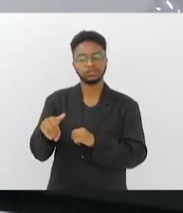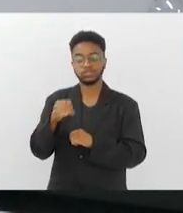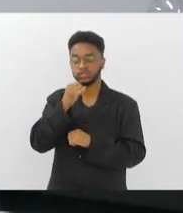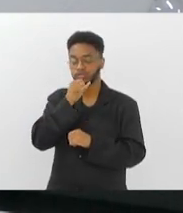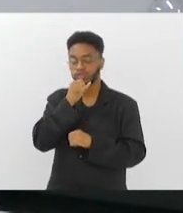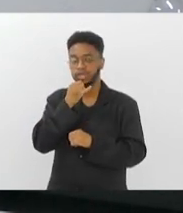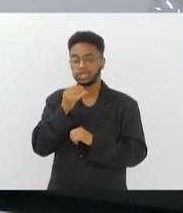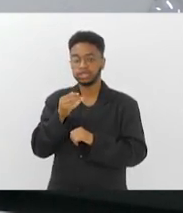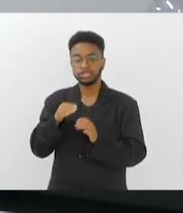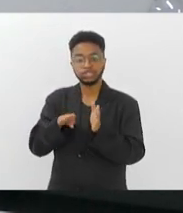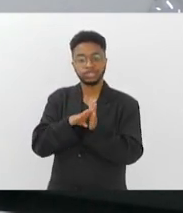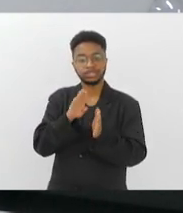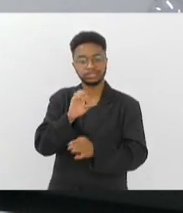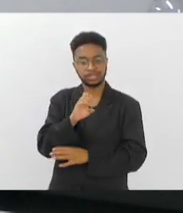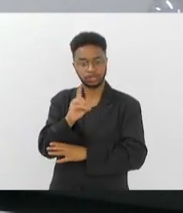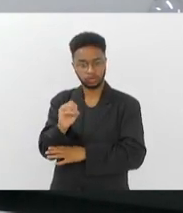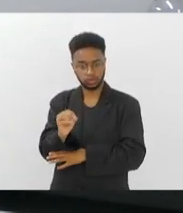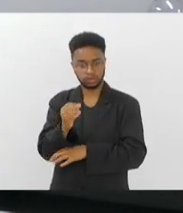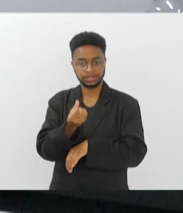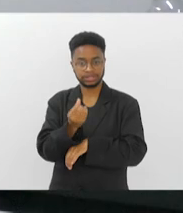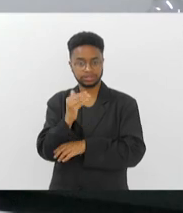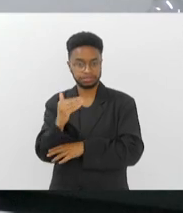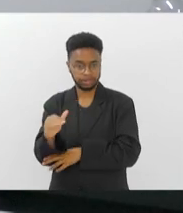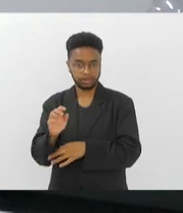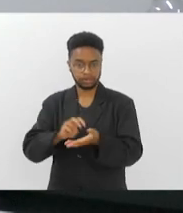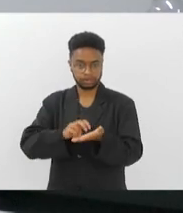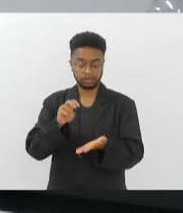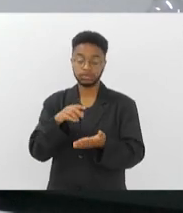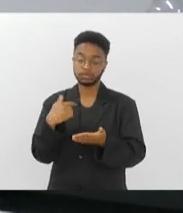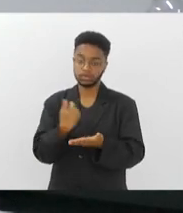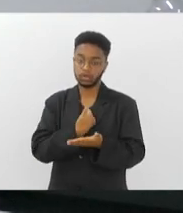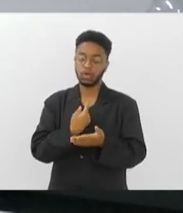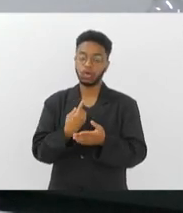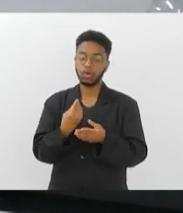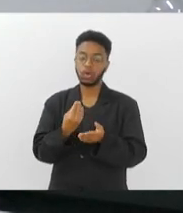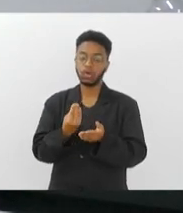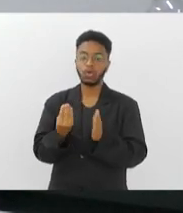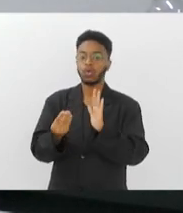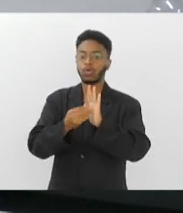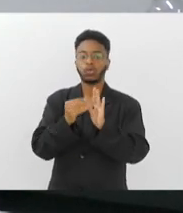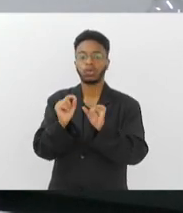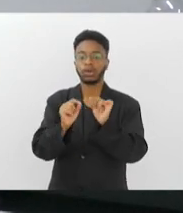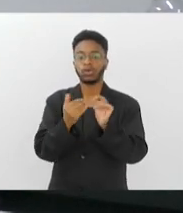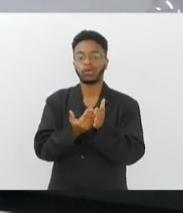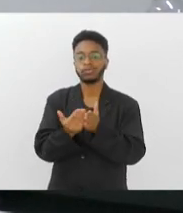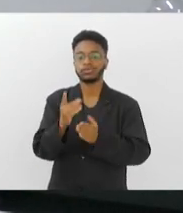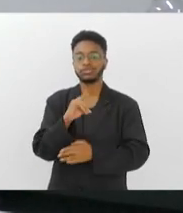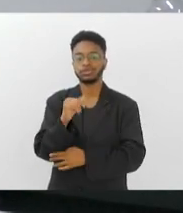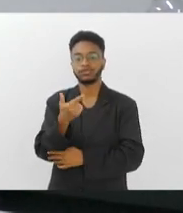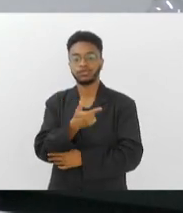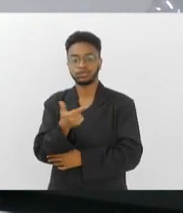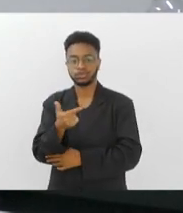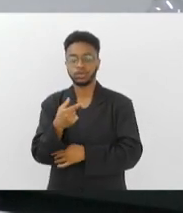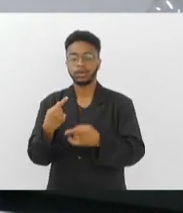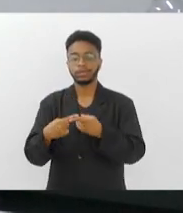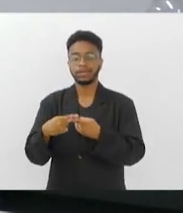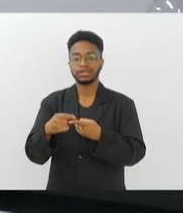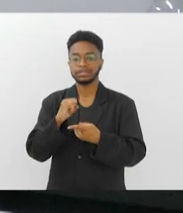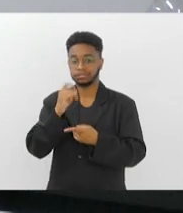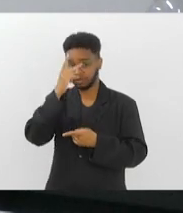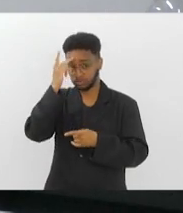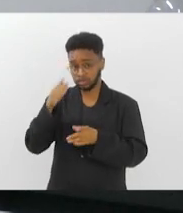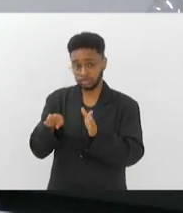muito cedo, 6:30 da manhã, nós colocamos o pacote começando a partir do dia 22, que quando os passageiros chegam,